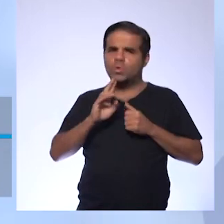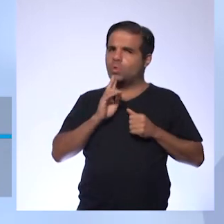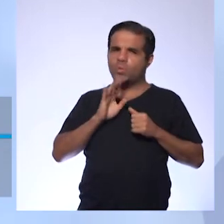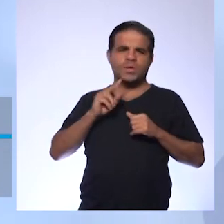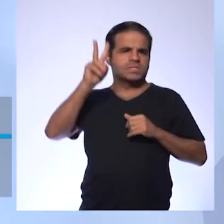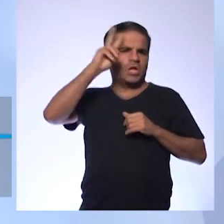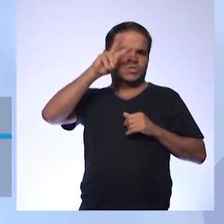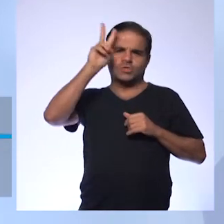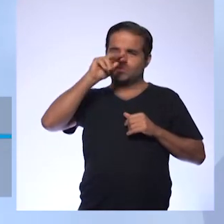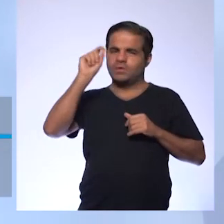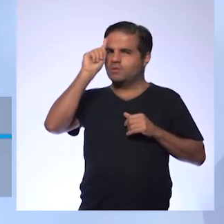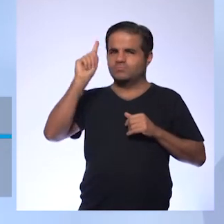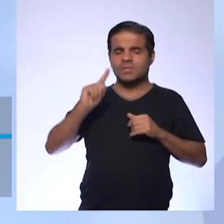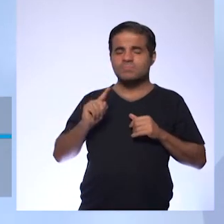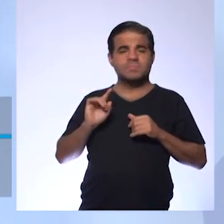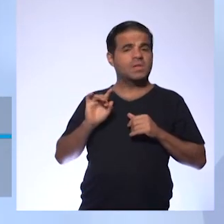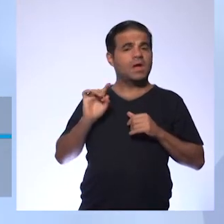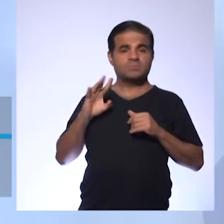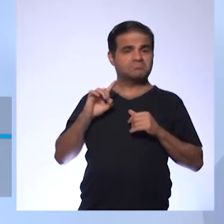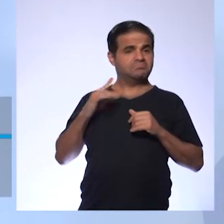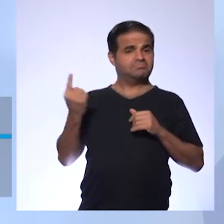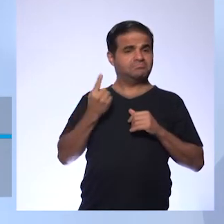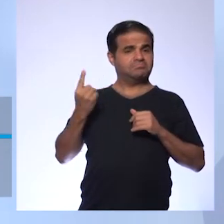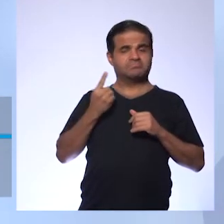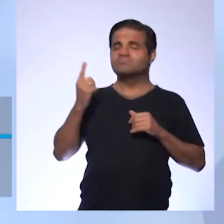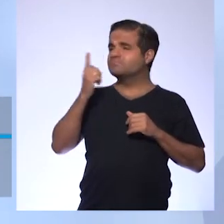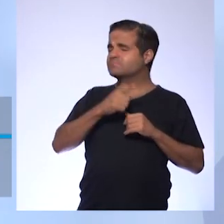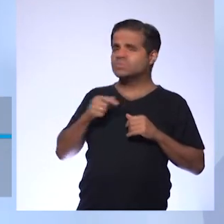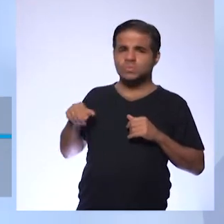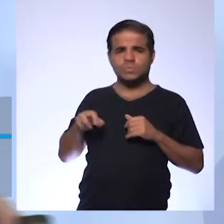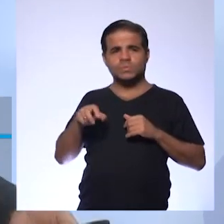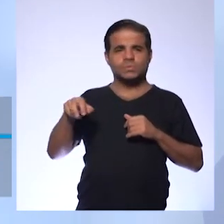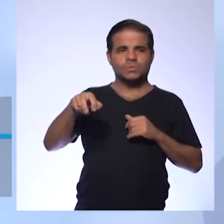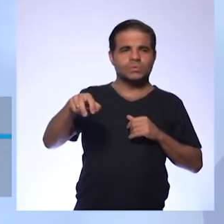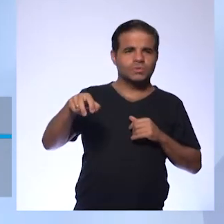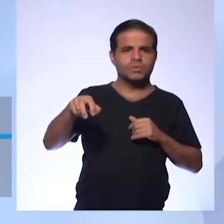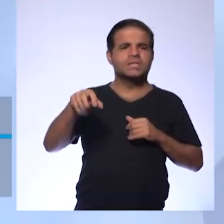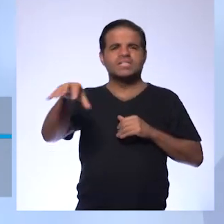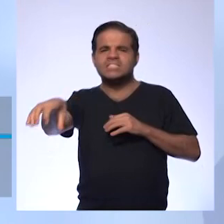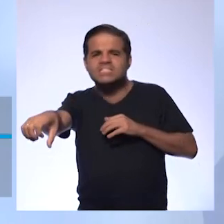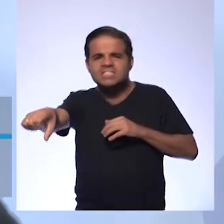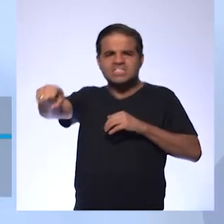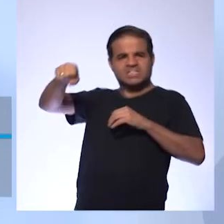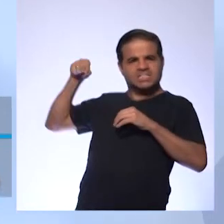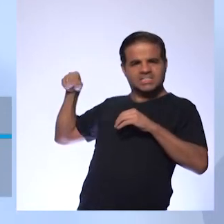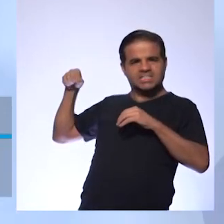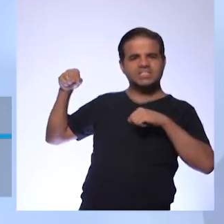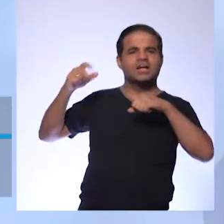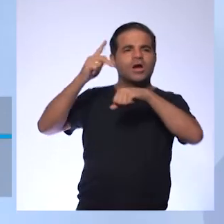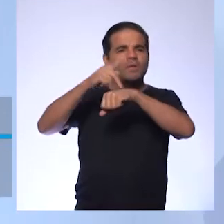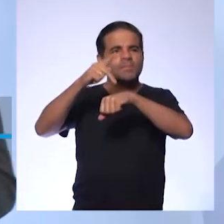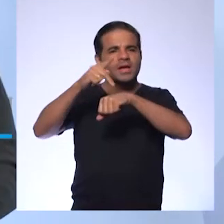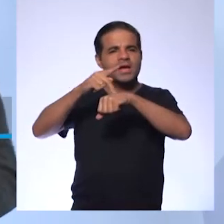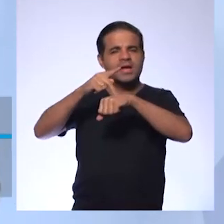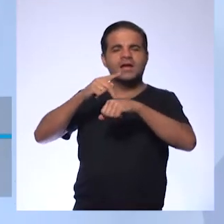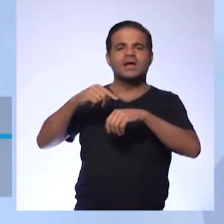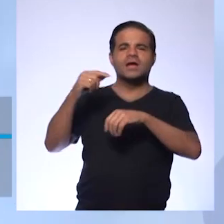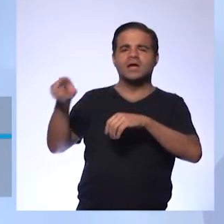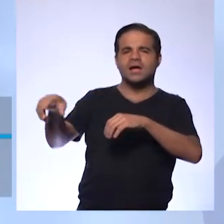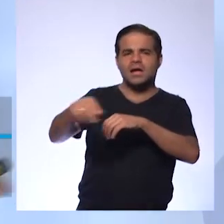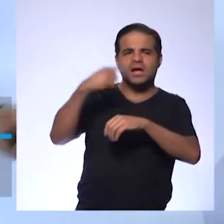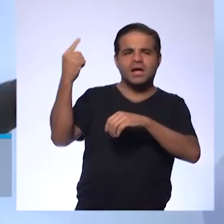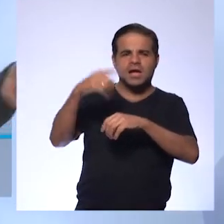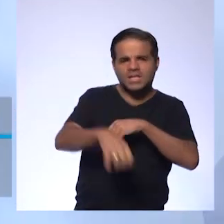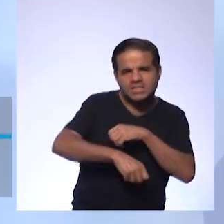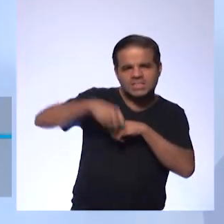da espada, ele do nada foi lá e tirou a pedra, tirou a pedra, tirou a A espada espada da da pedra. pedra, Eles estão tirou a aqui pedra. falando, estou contando a história toda